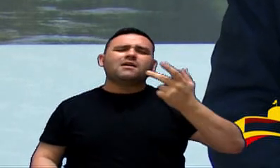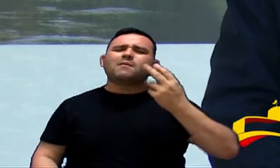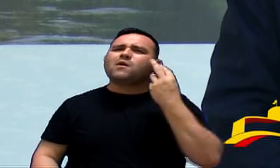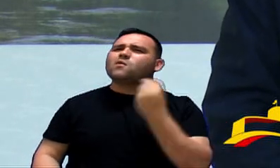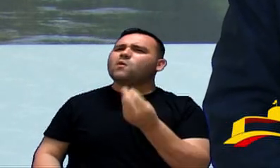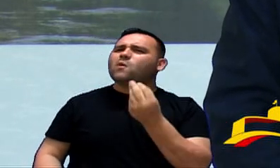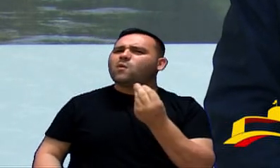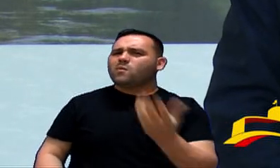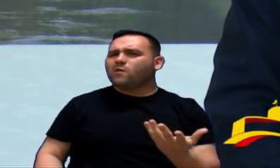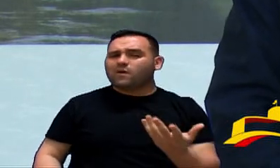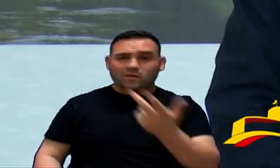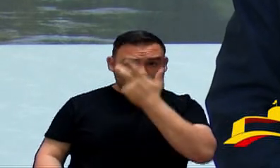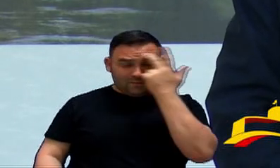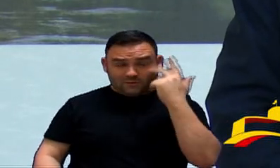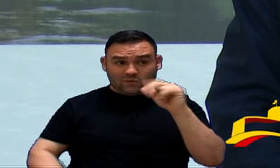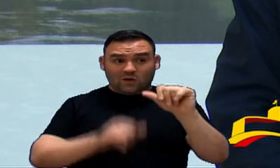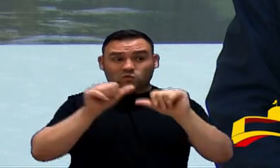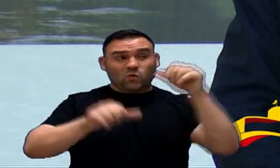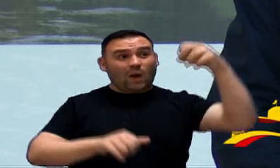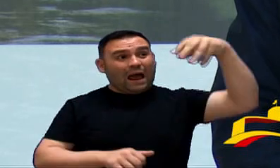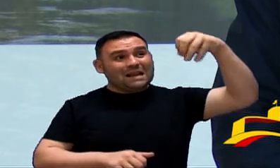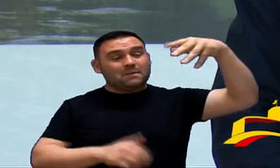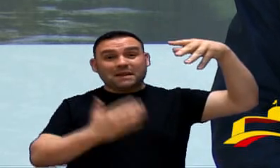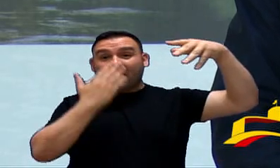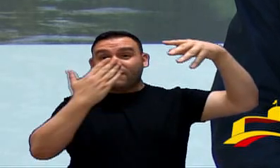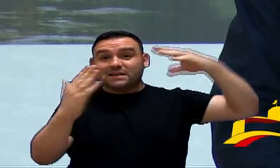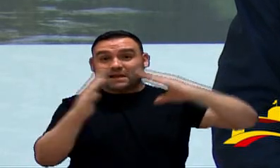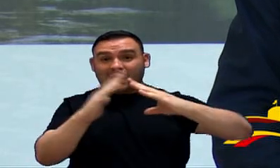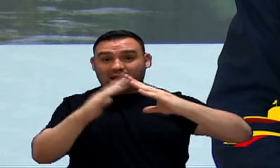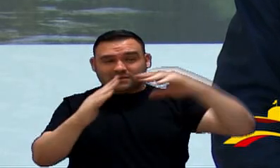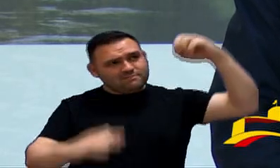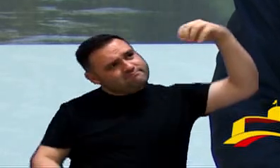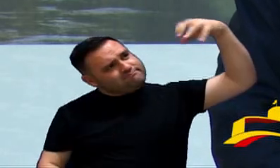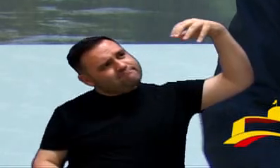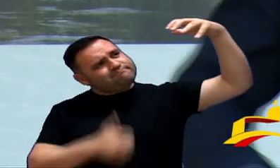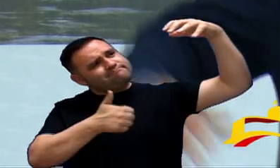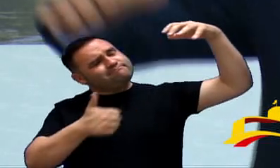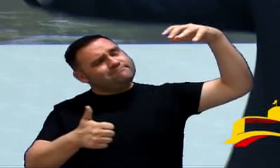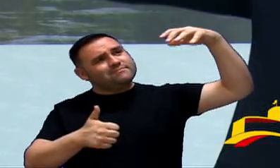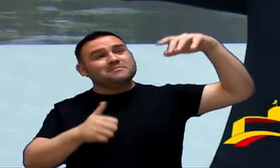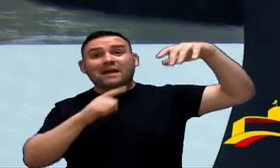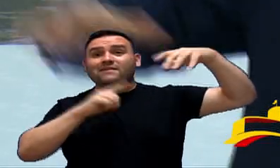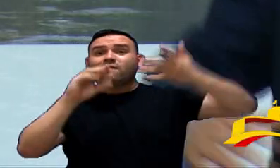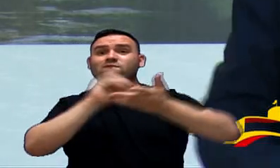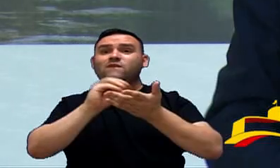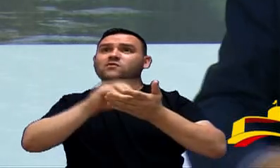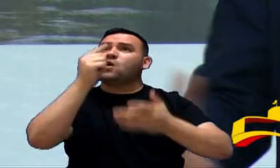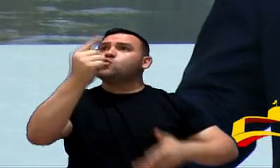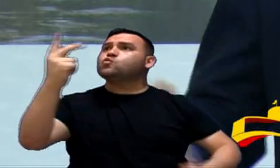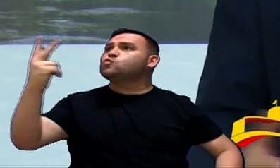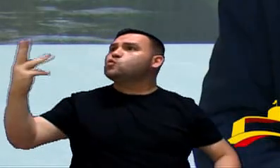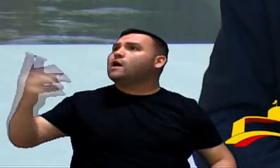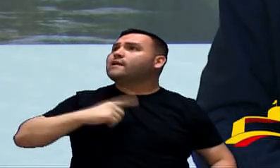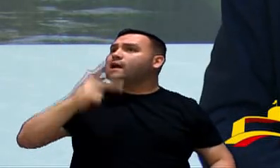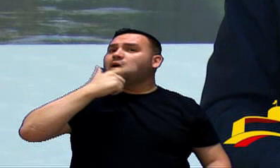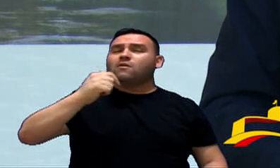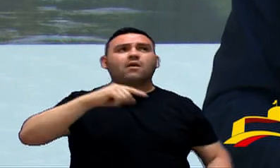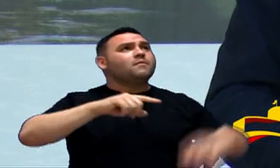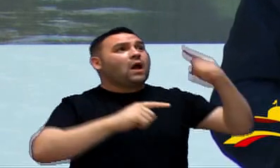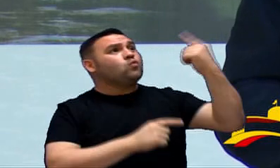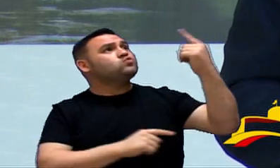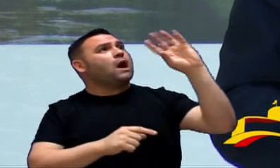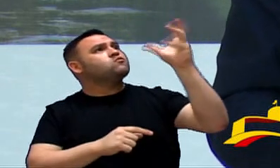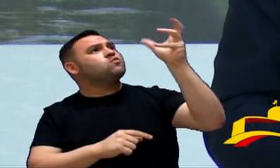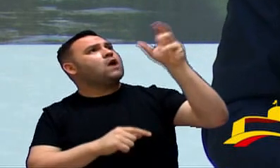que pode uma coisa dessa? O cara veio e trocou a lâmpada aqui na frente da minha casa e tem mais 3 bicos ali do lado, e o cara viu,